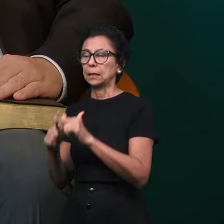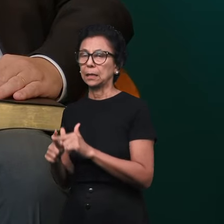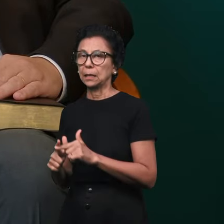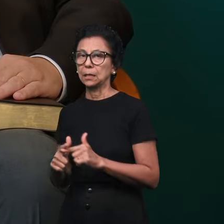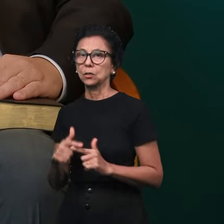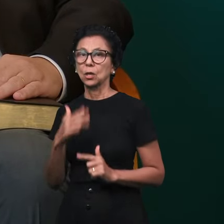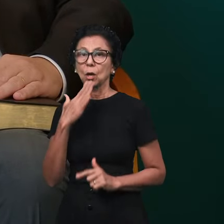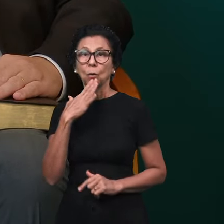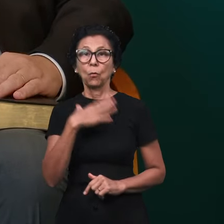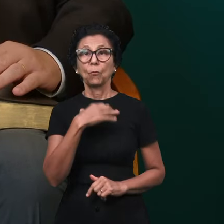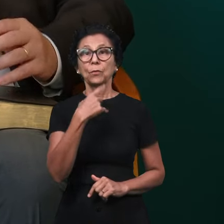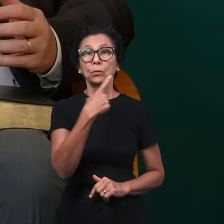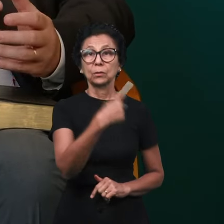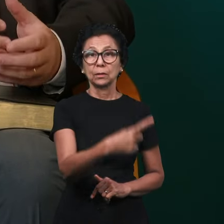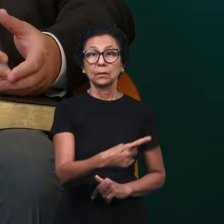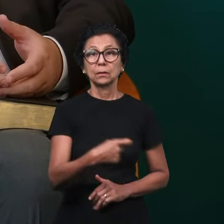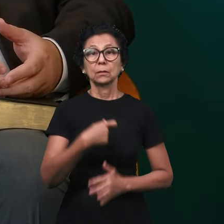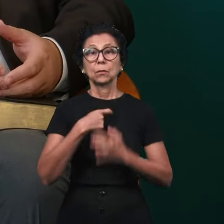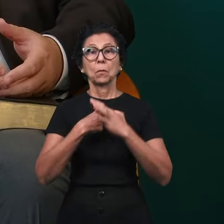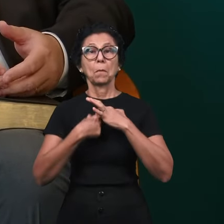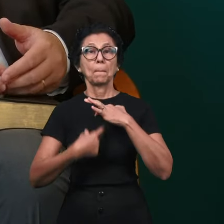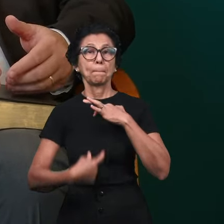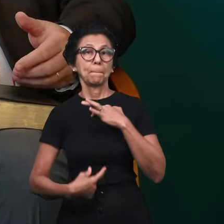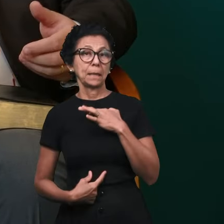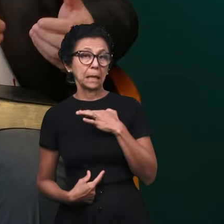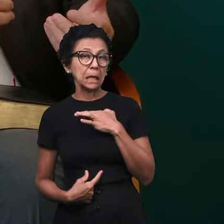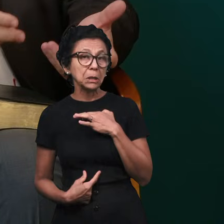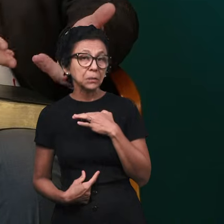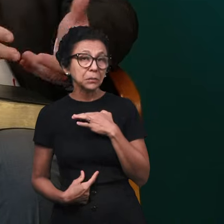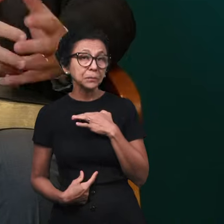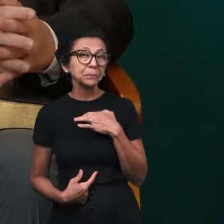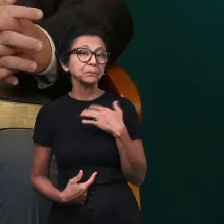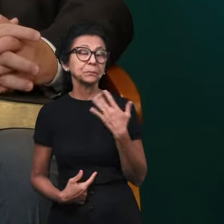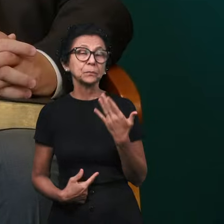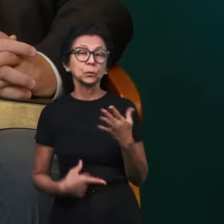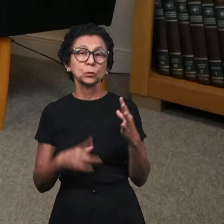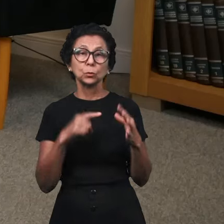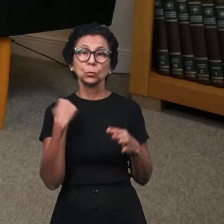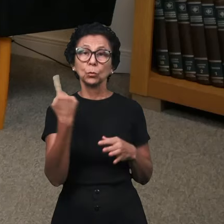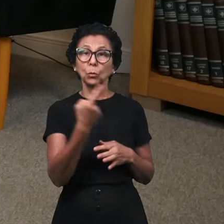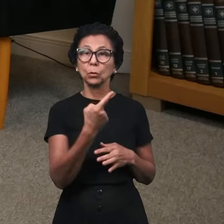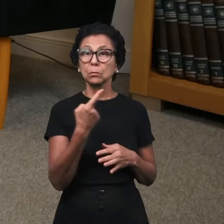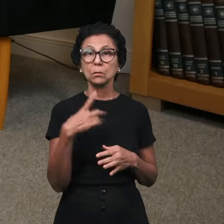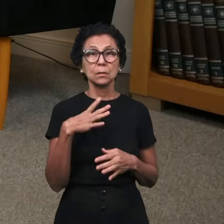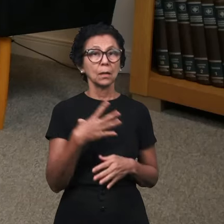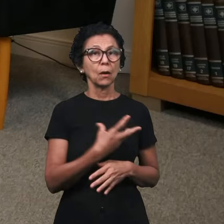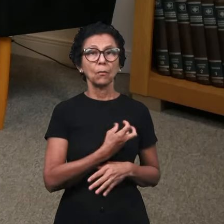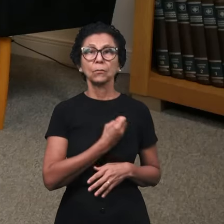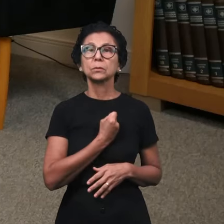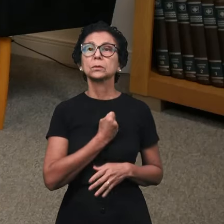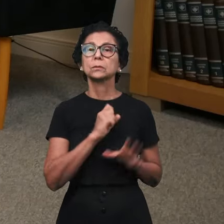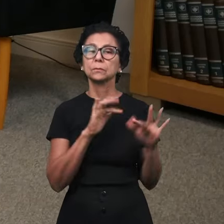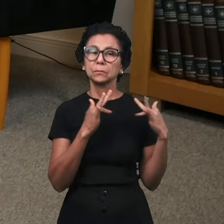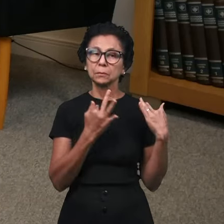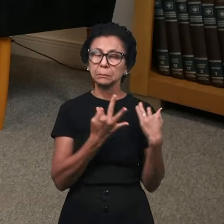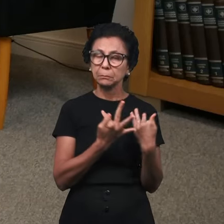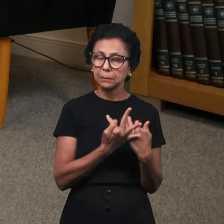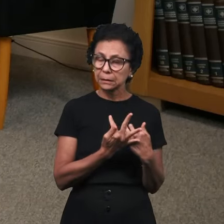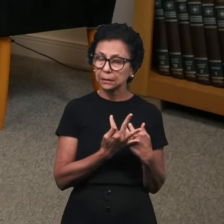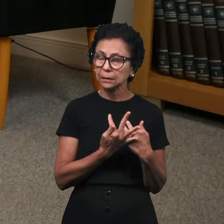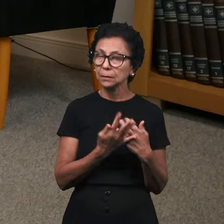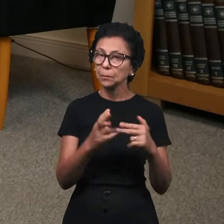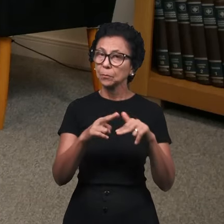que trabalha no Manaim. O Senhor alcançou todo o lar. Ou seja, e eles estão glorificando ao Senhor. Através do sonho, o Senhor direcionou